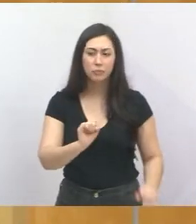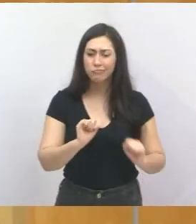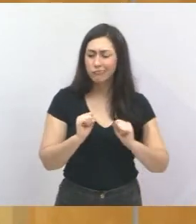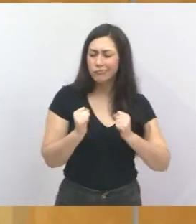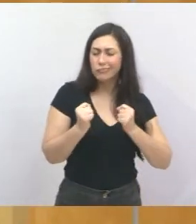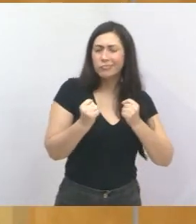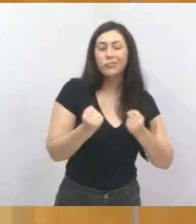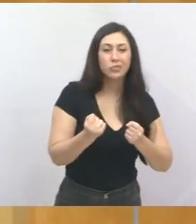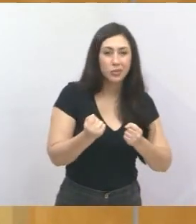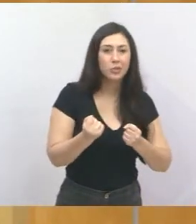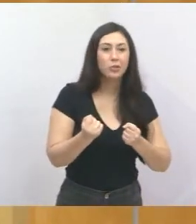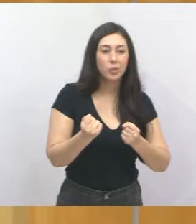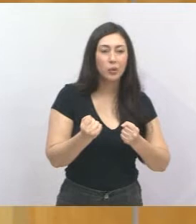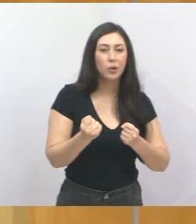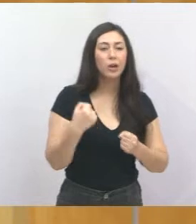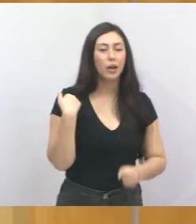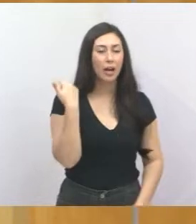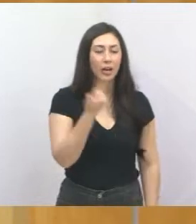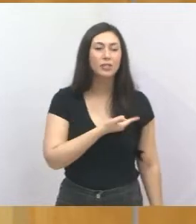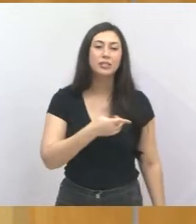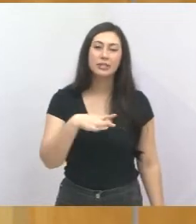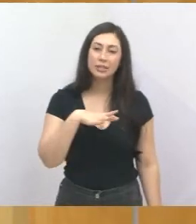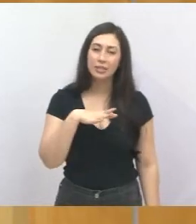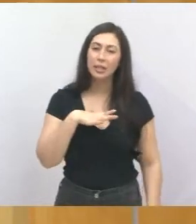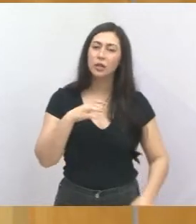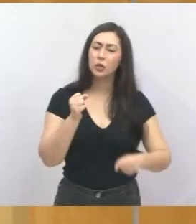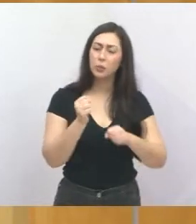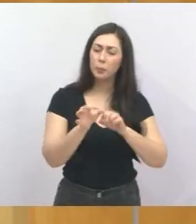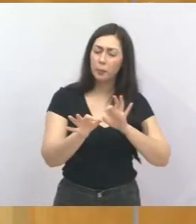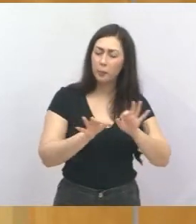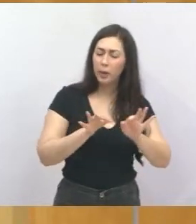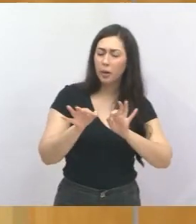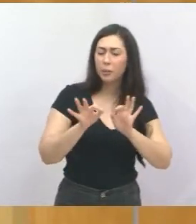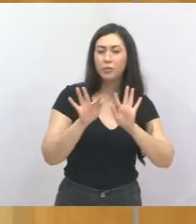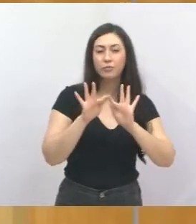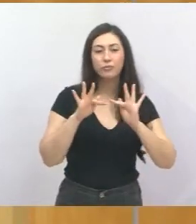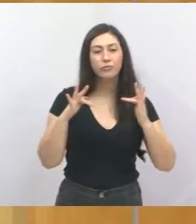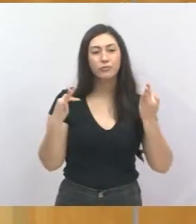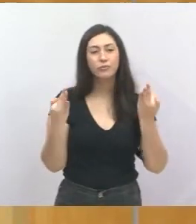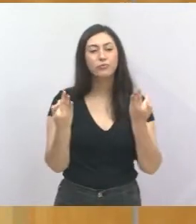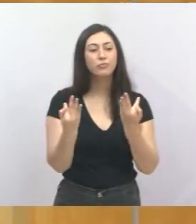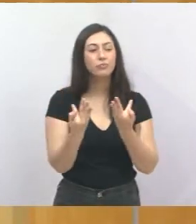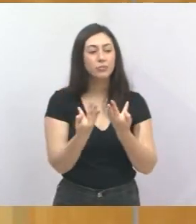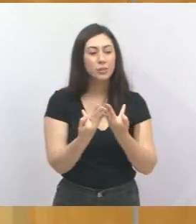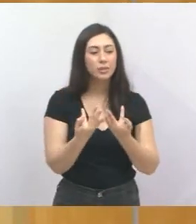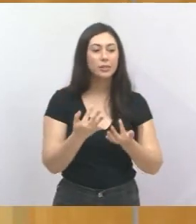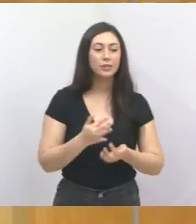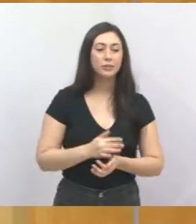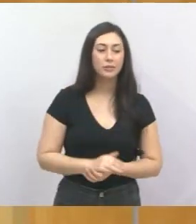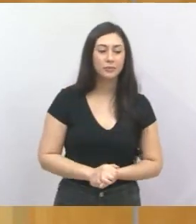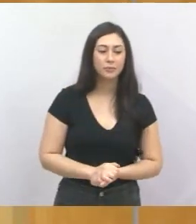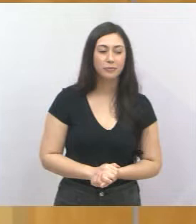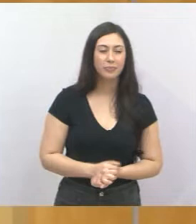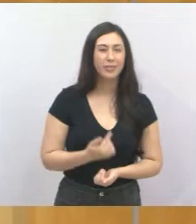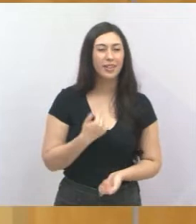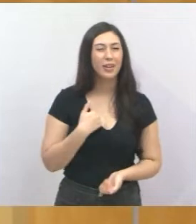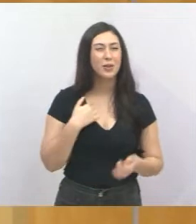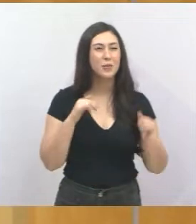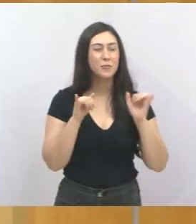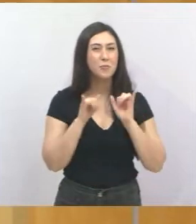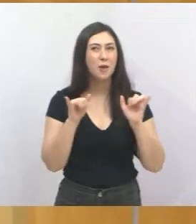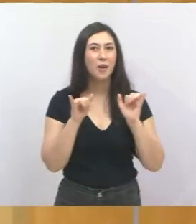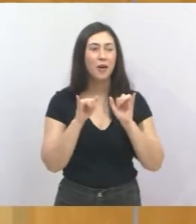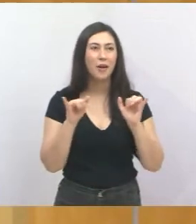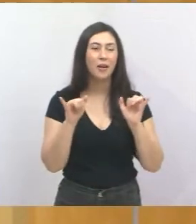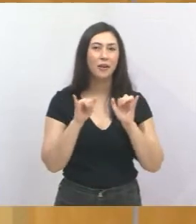dedicou à nossa cidade, que construiu sua família. E eu costumo dizer, quando a